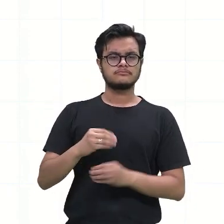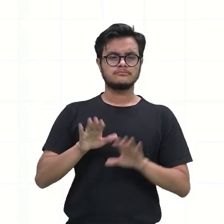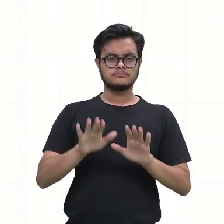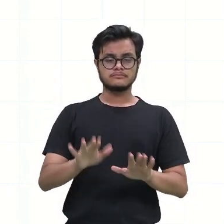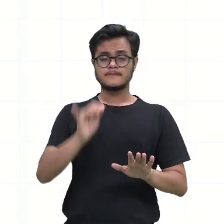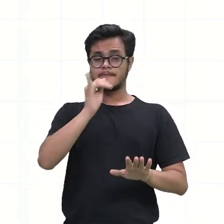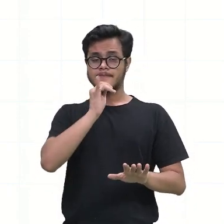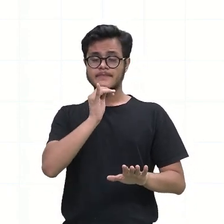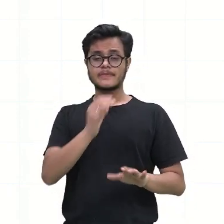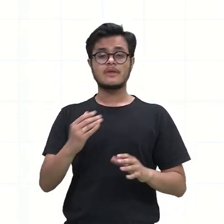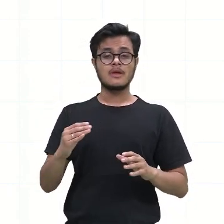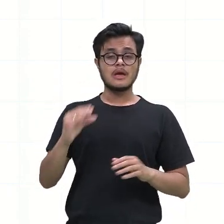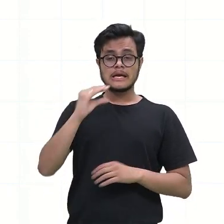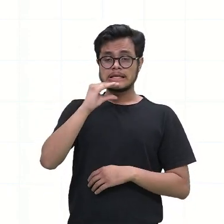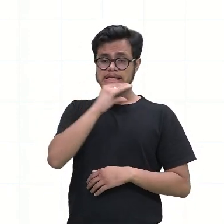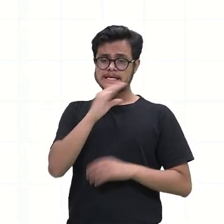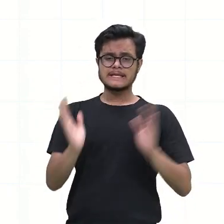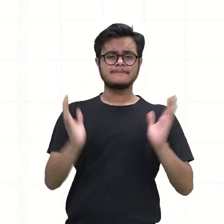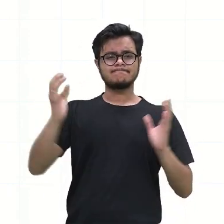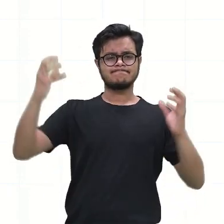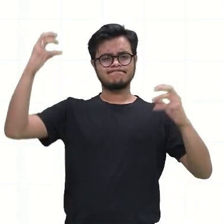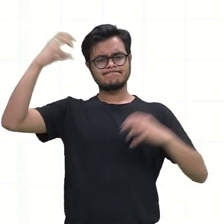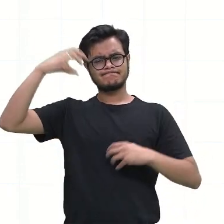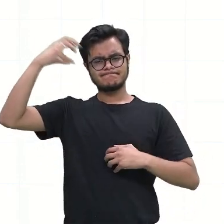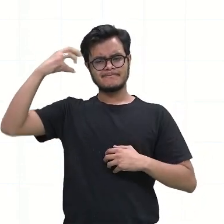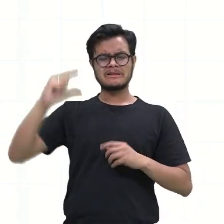Durante o verão, choveu